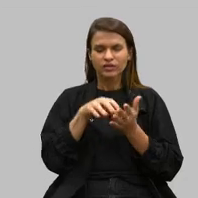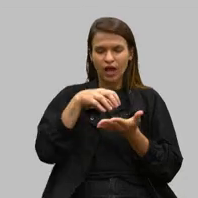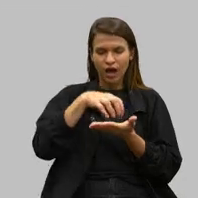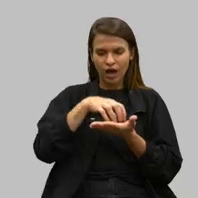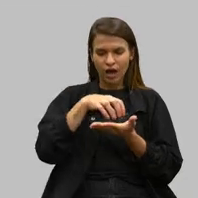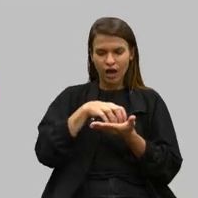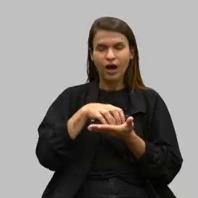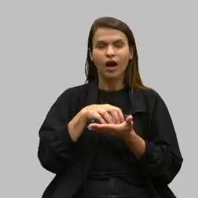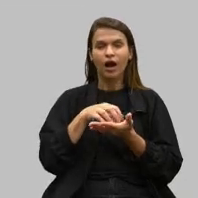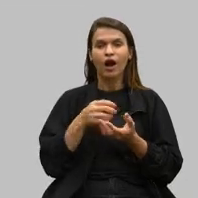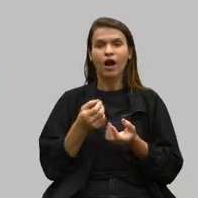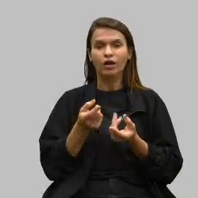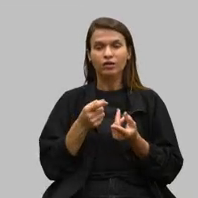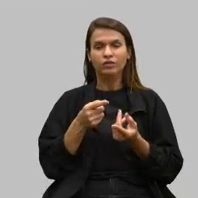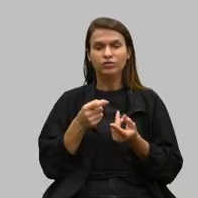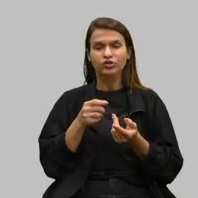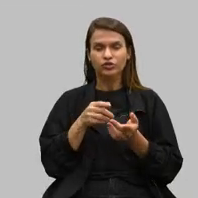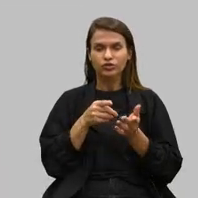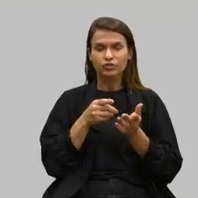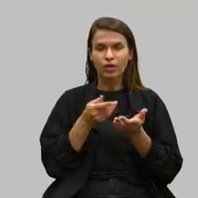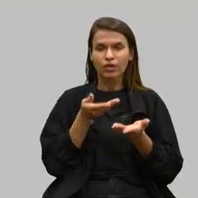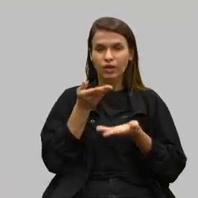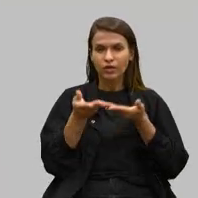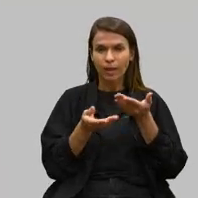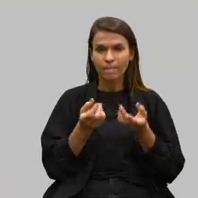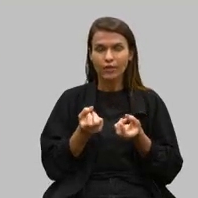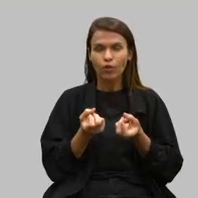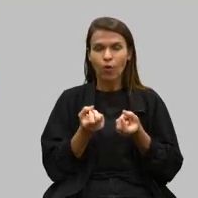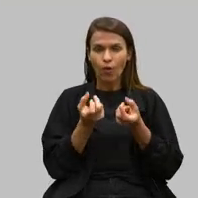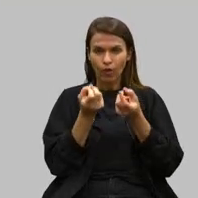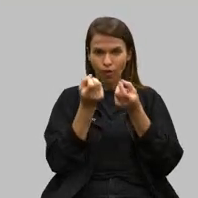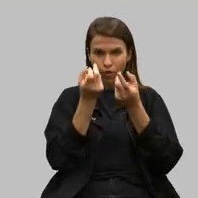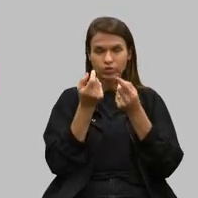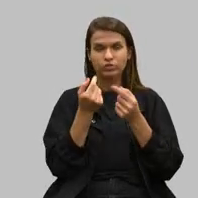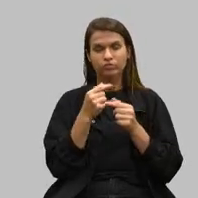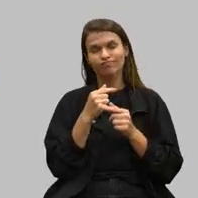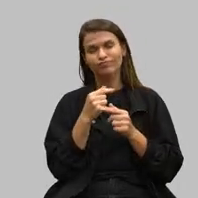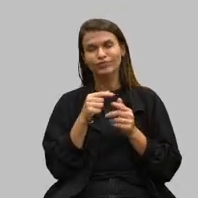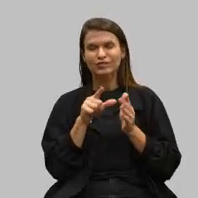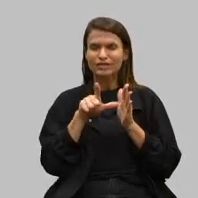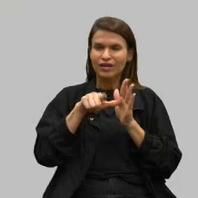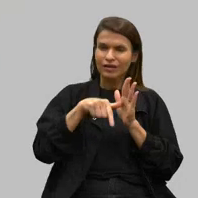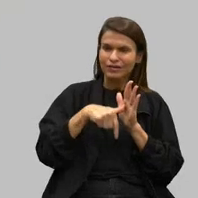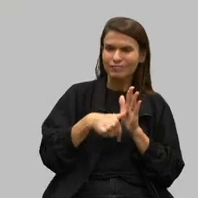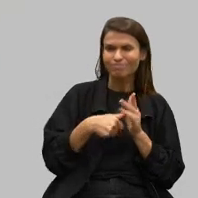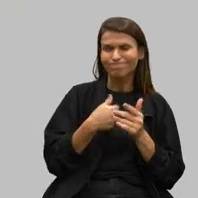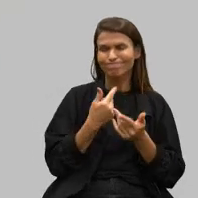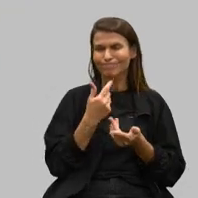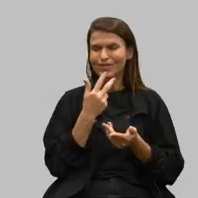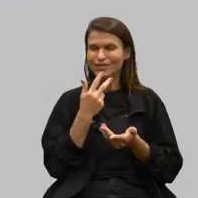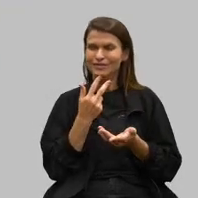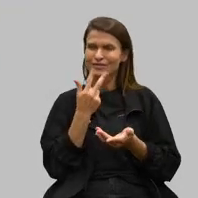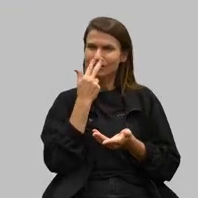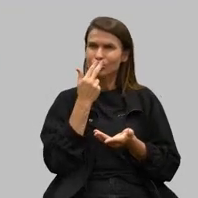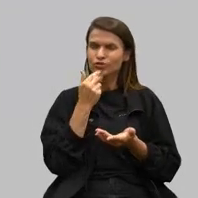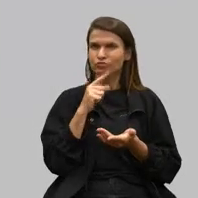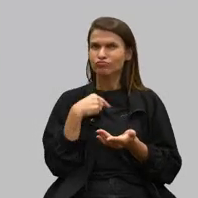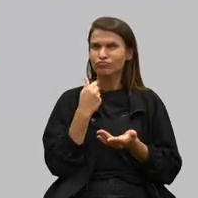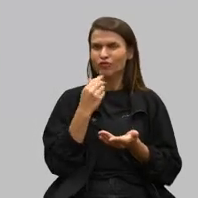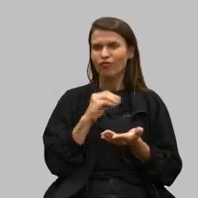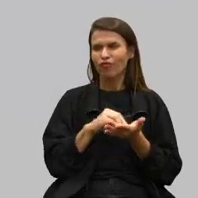de Ubar e, como vem sendo postergado, a gente já vai ficando indiscreto. Quando eu falo a gente,